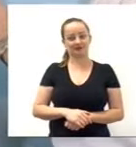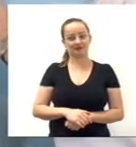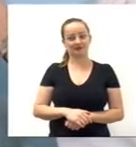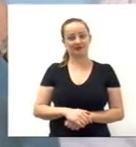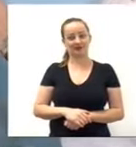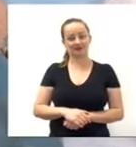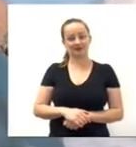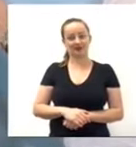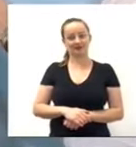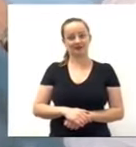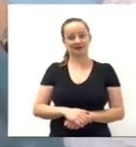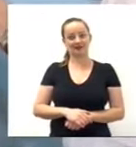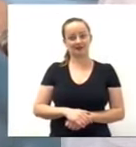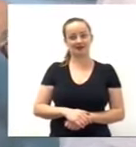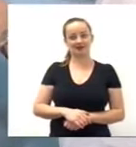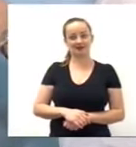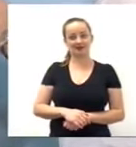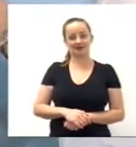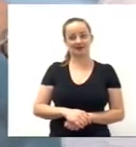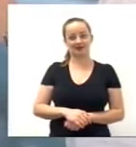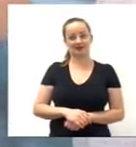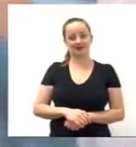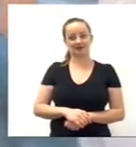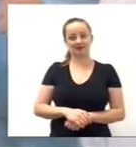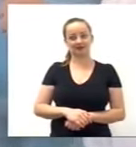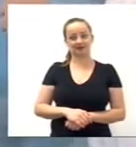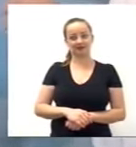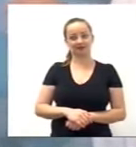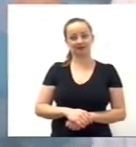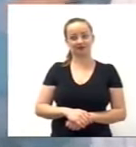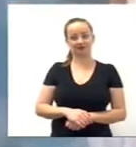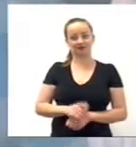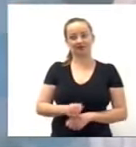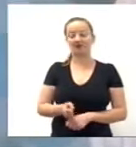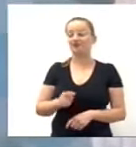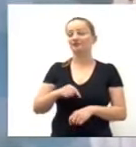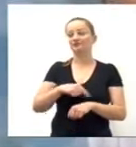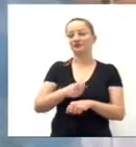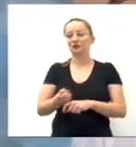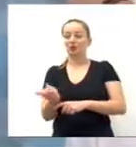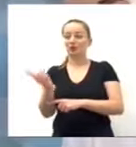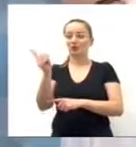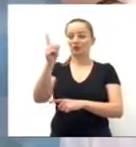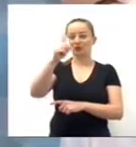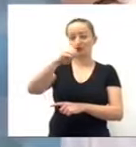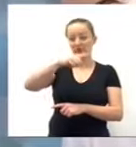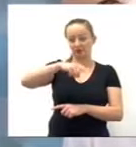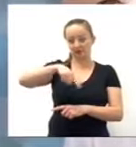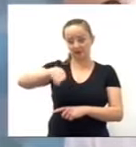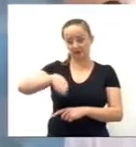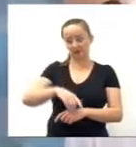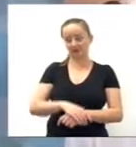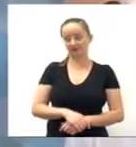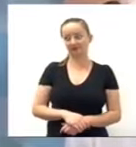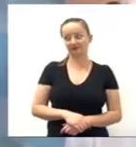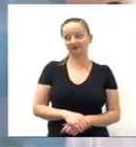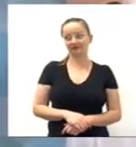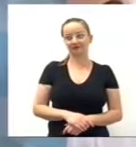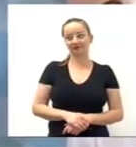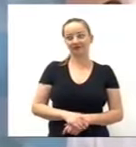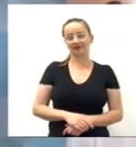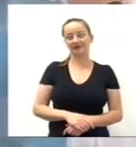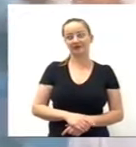nesse quadrante? Ele é positivo aqui, certo? Então, no primeiro quadrante, tanto o